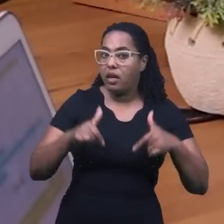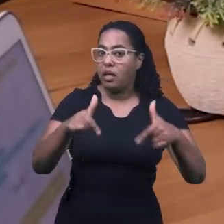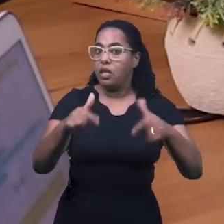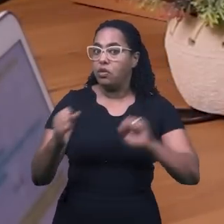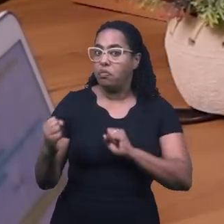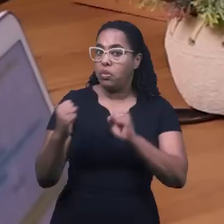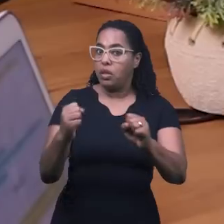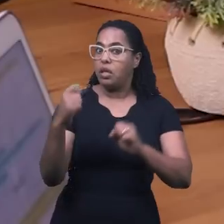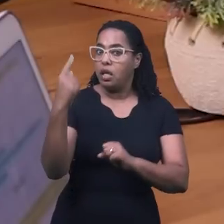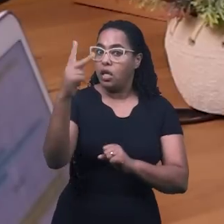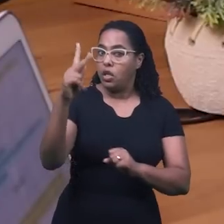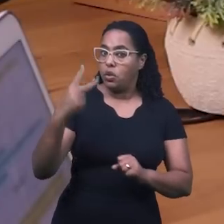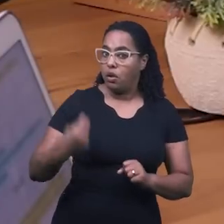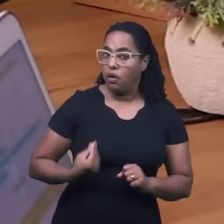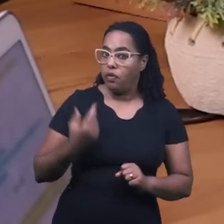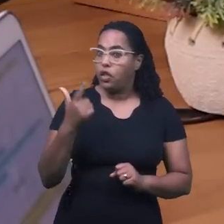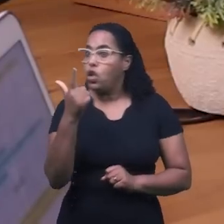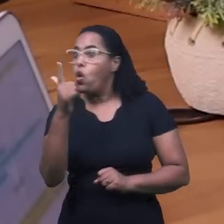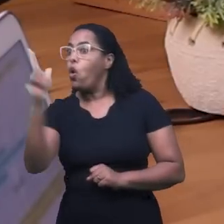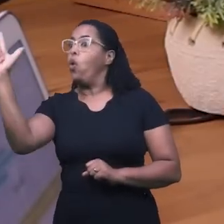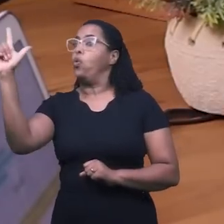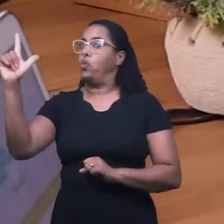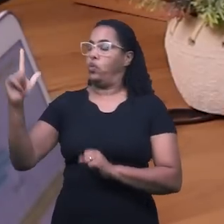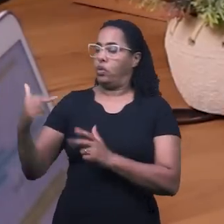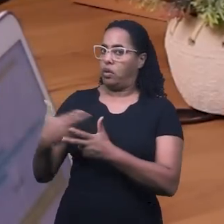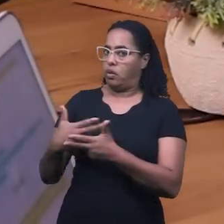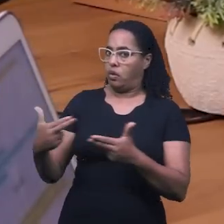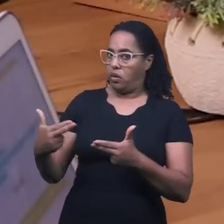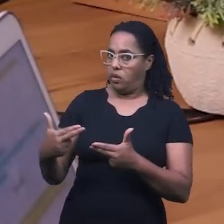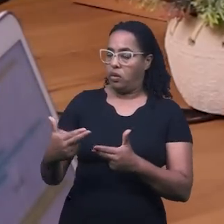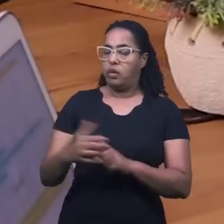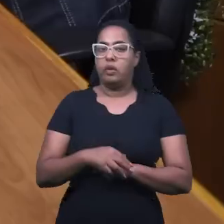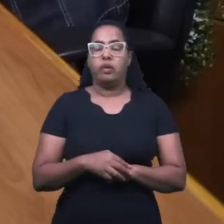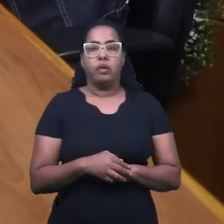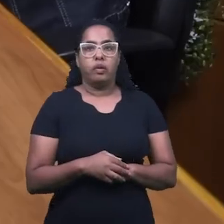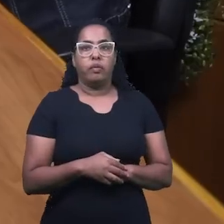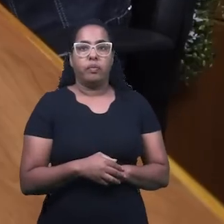fazer coisas grandes para você em outra coisa.